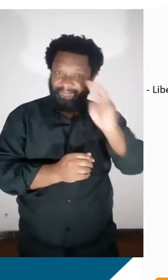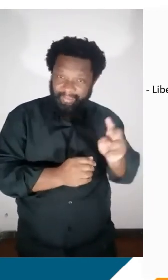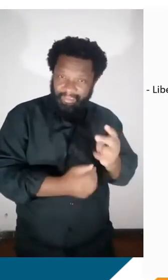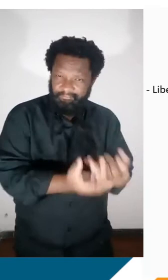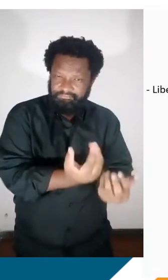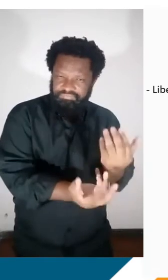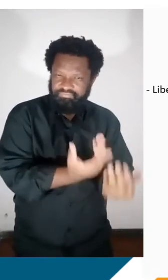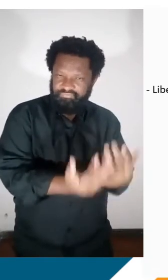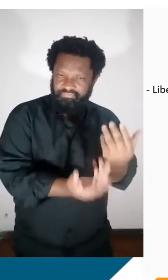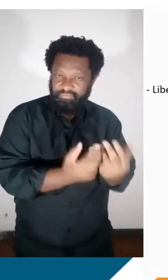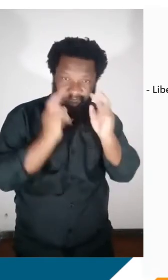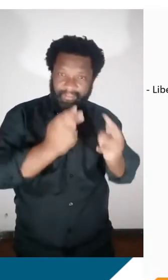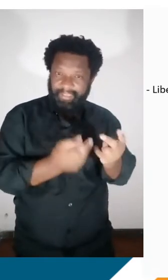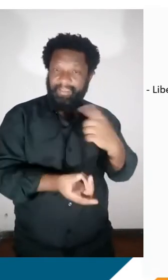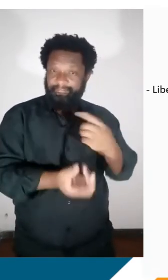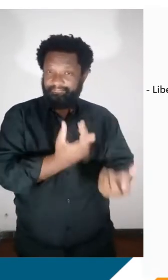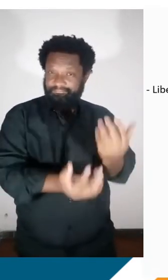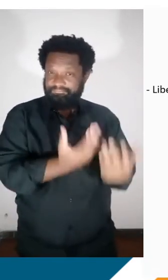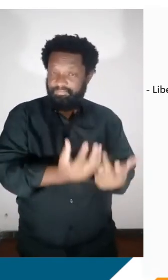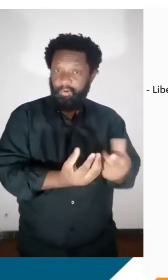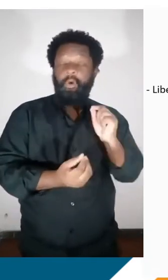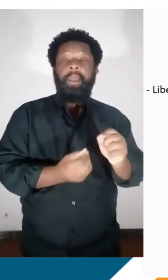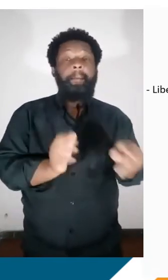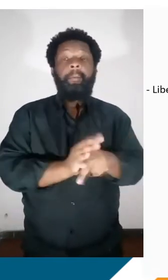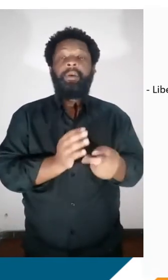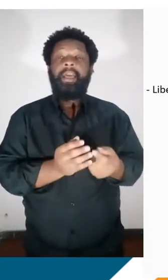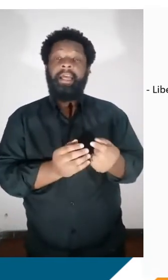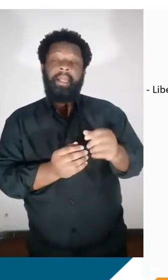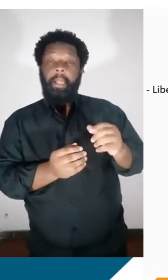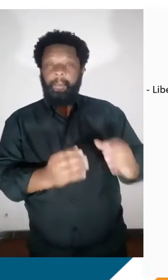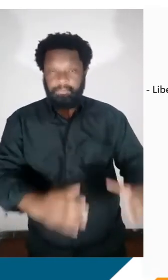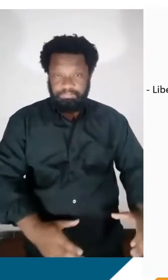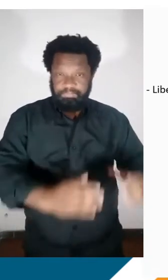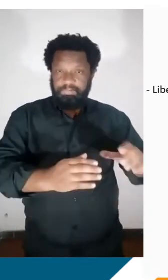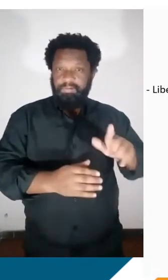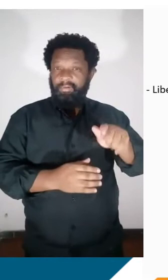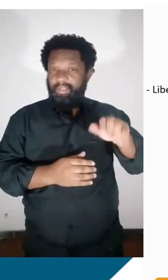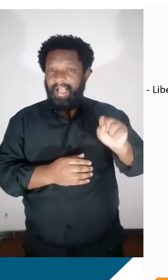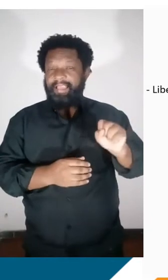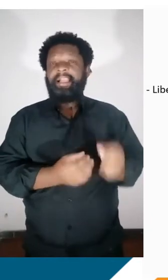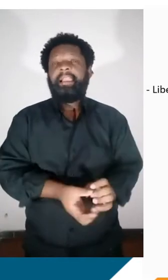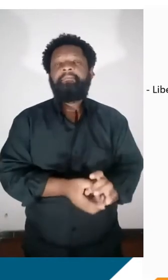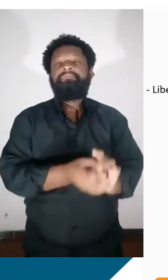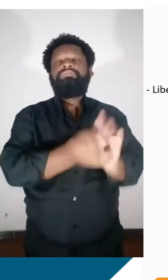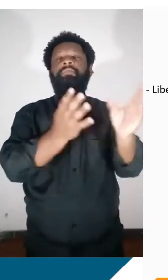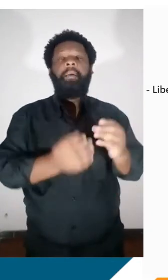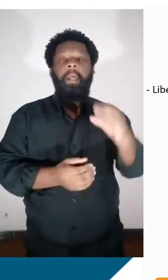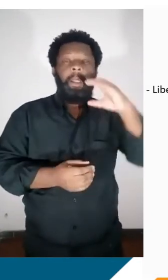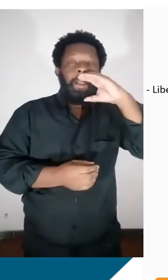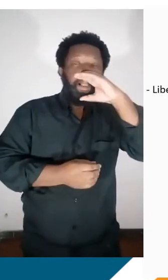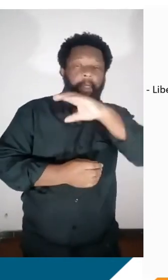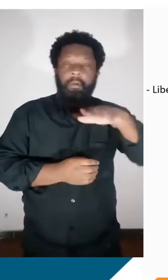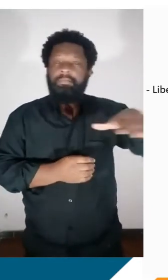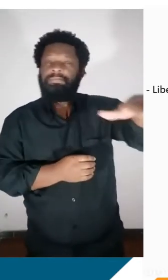observa aqui o fogo, né, que é resultante da queima do gás de botijão, que está liberando calor para as vizinhanças. E